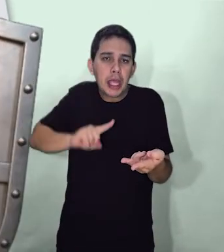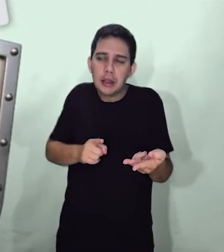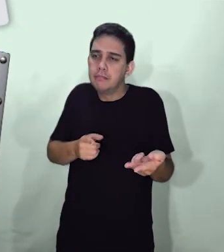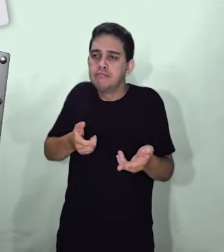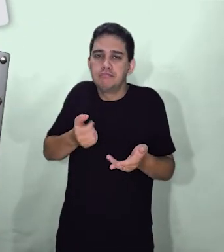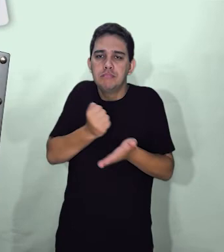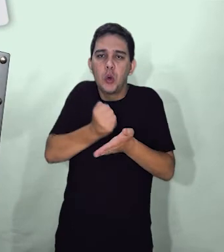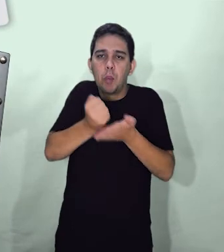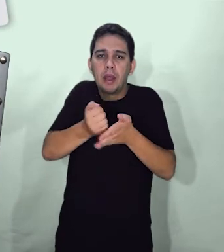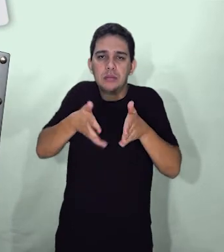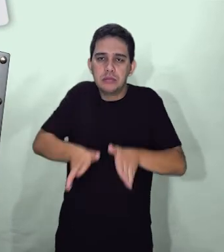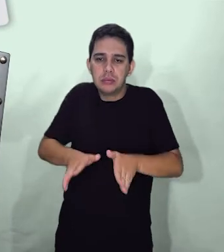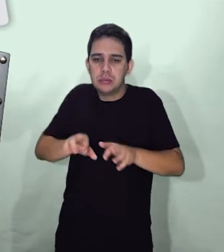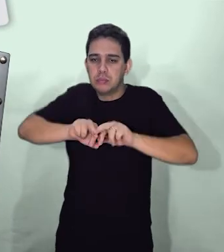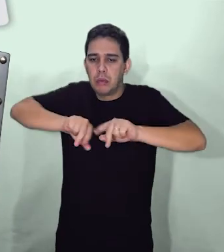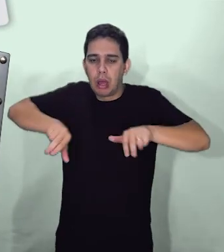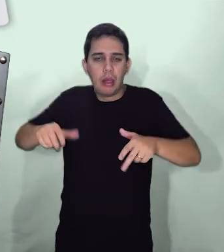sistema